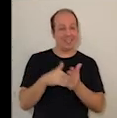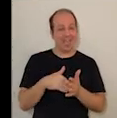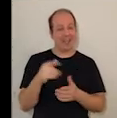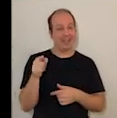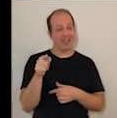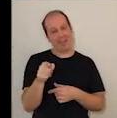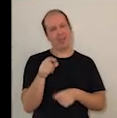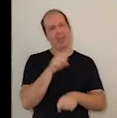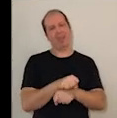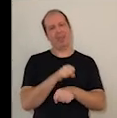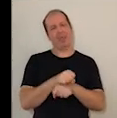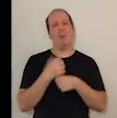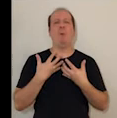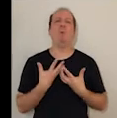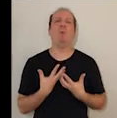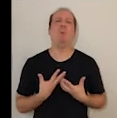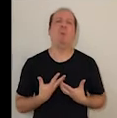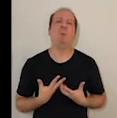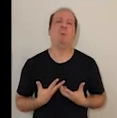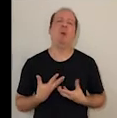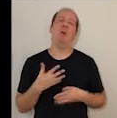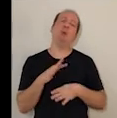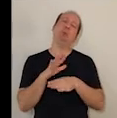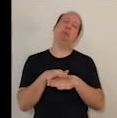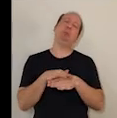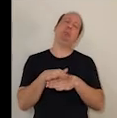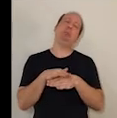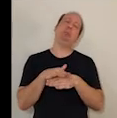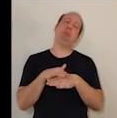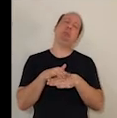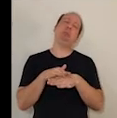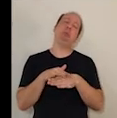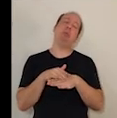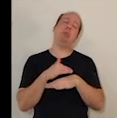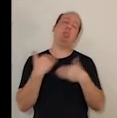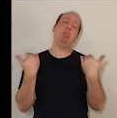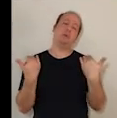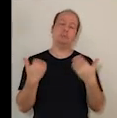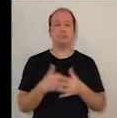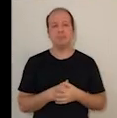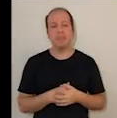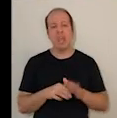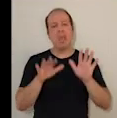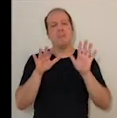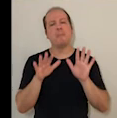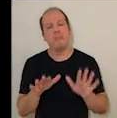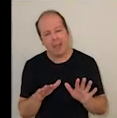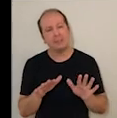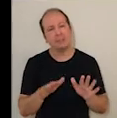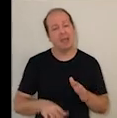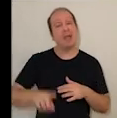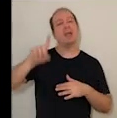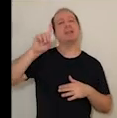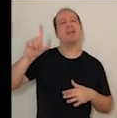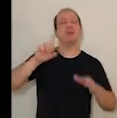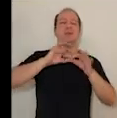esperar, adoecerão de cobiça e vomitarão toda a sua pele. Mas, se Deus nos livre de lhe